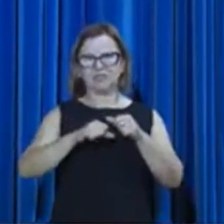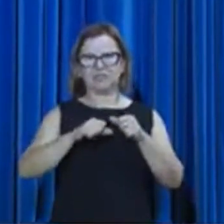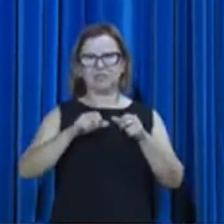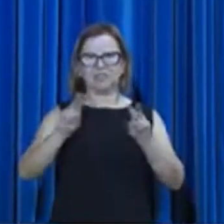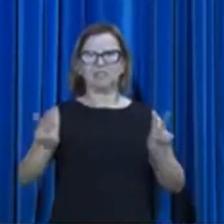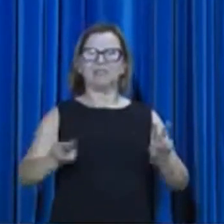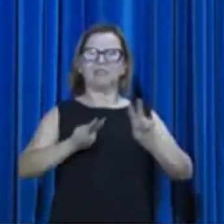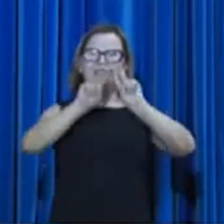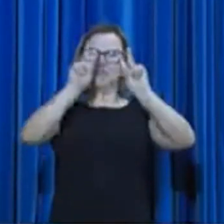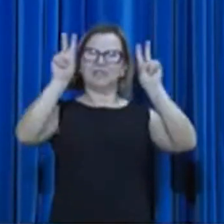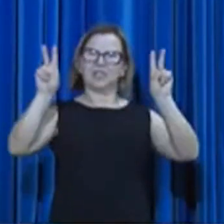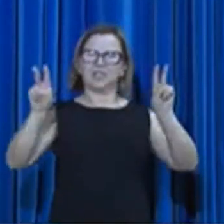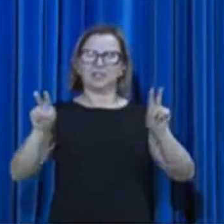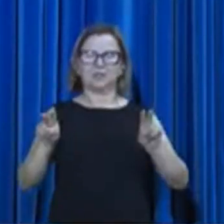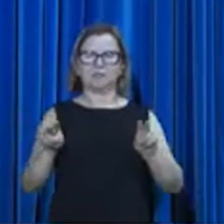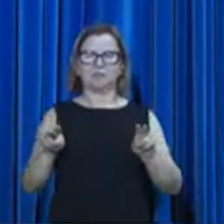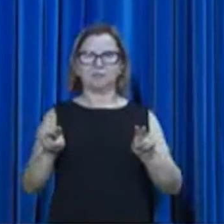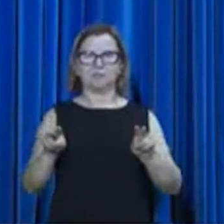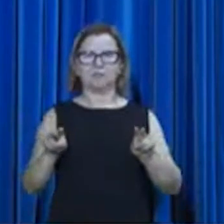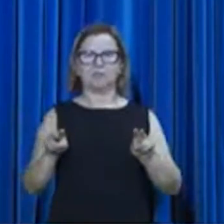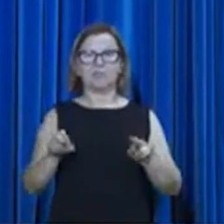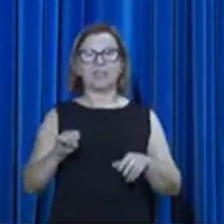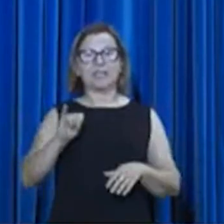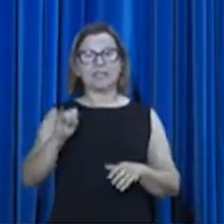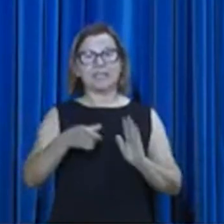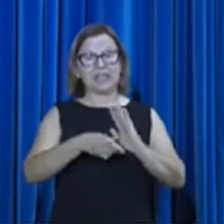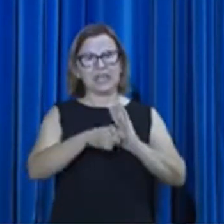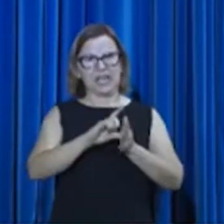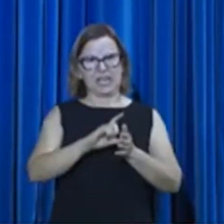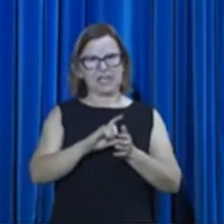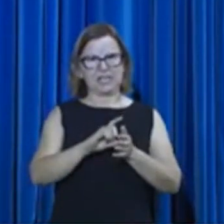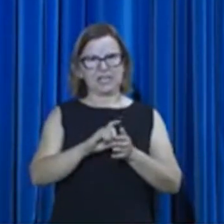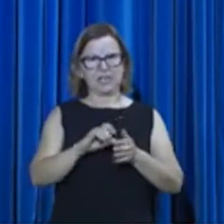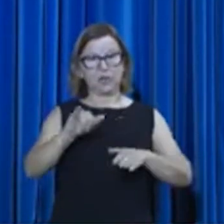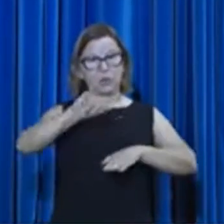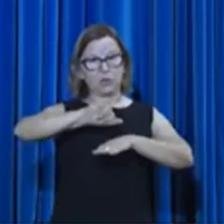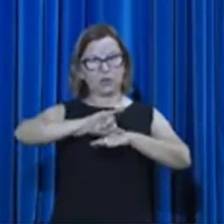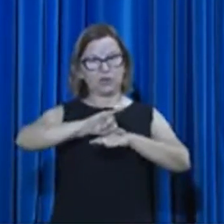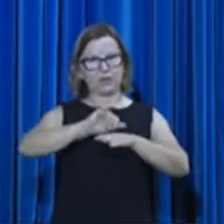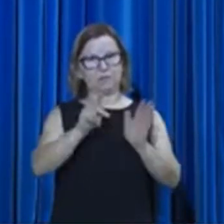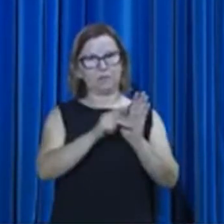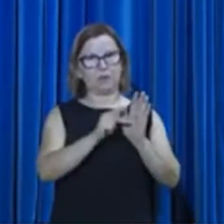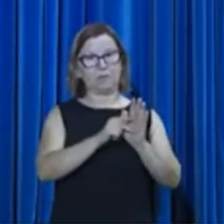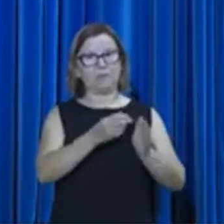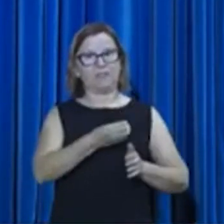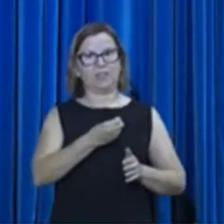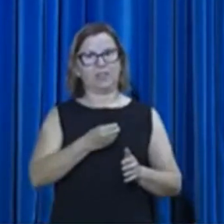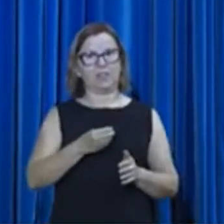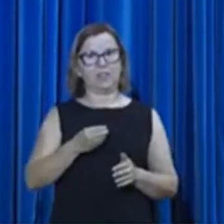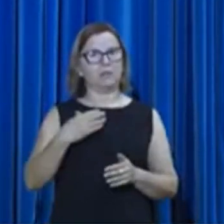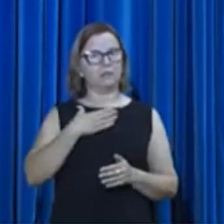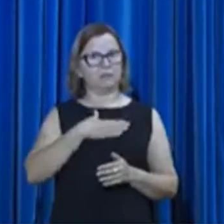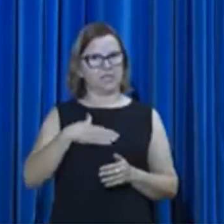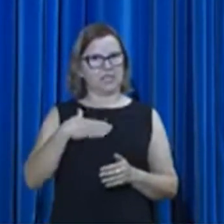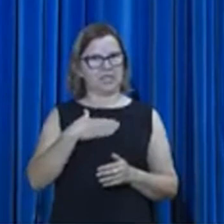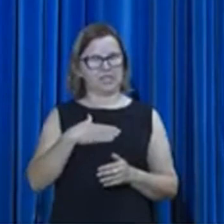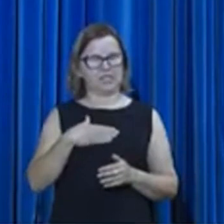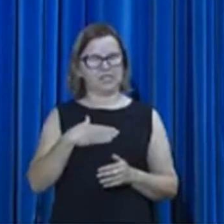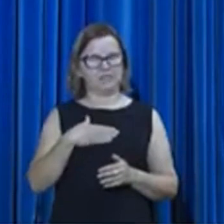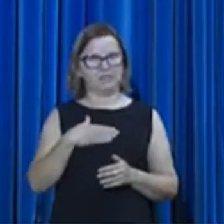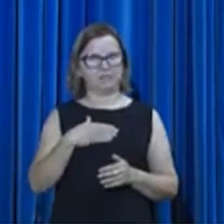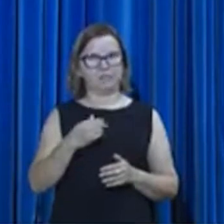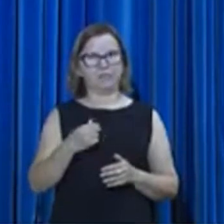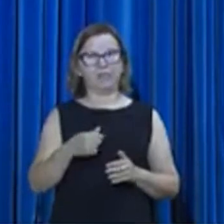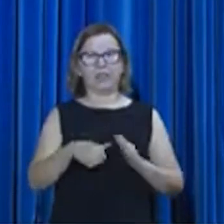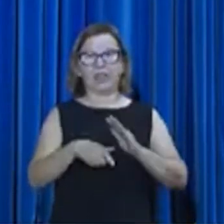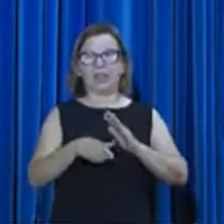cosmovisão. Se antes o centro da sua vida era prazer, melhor, se